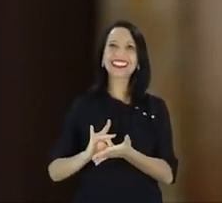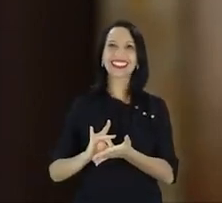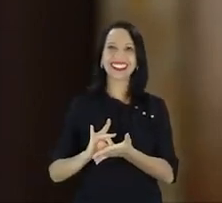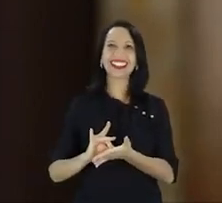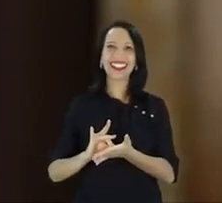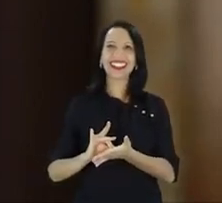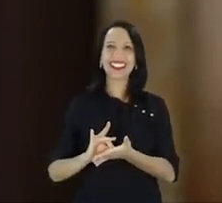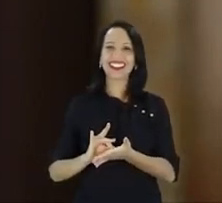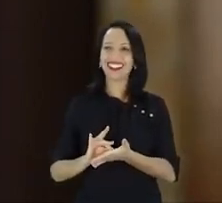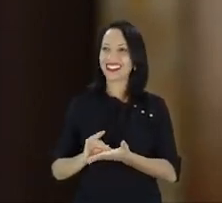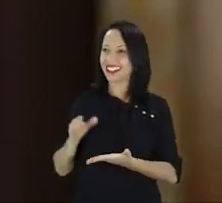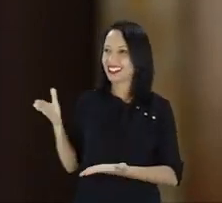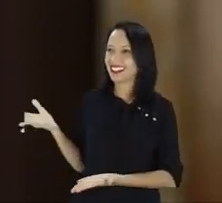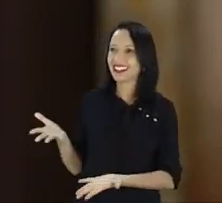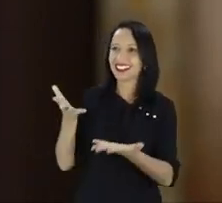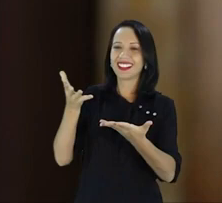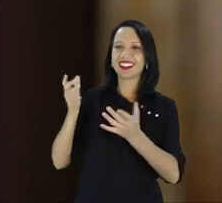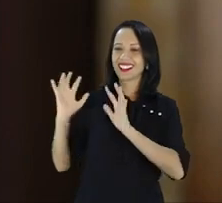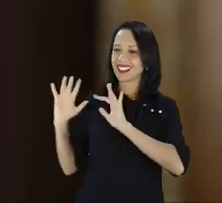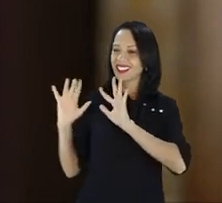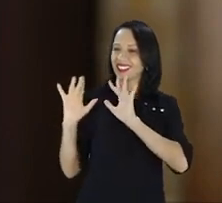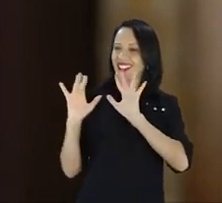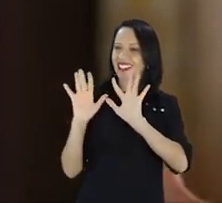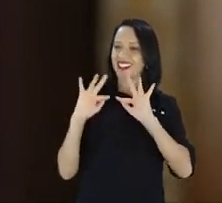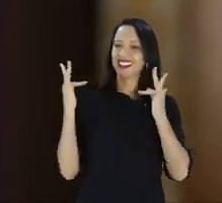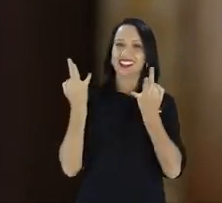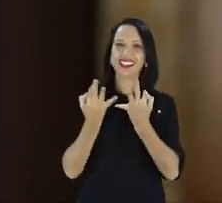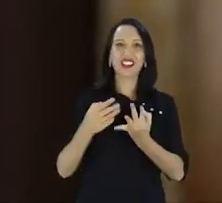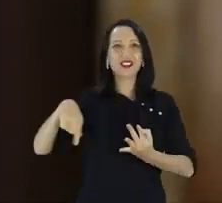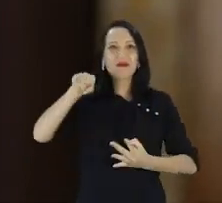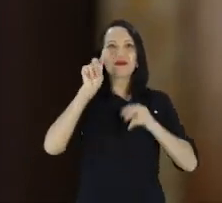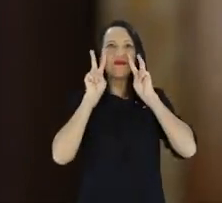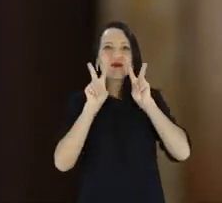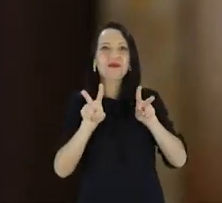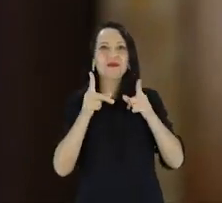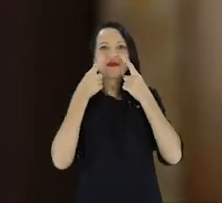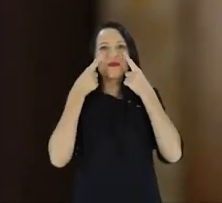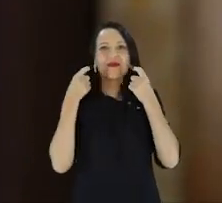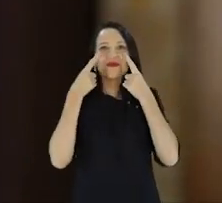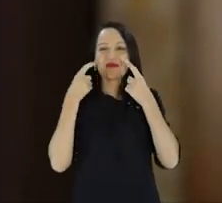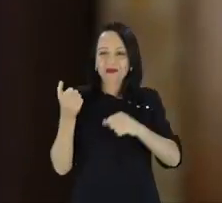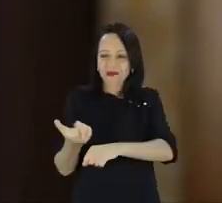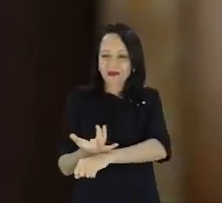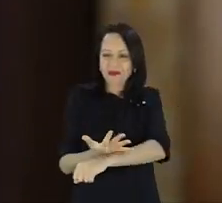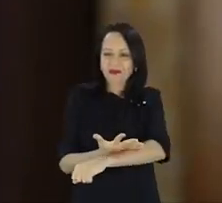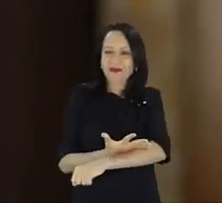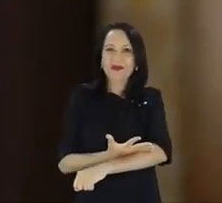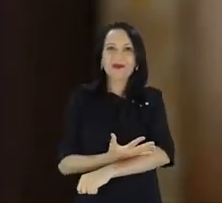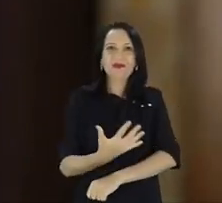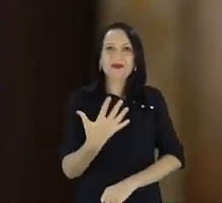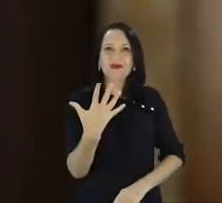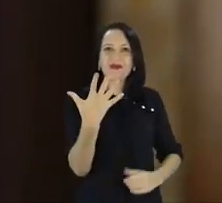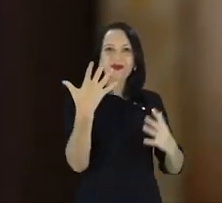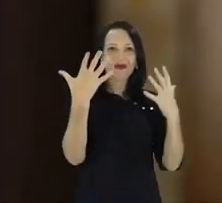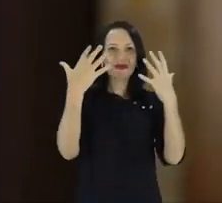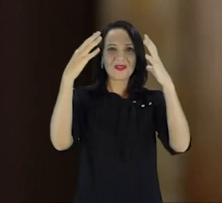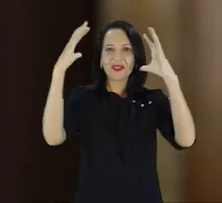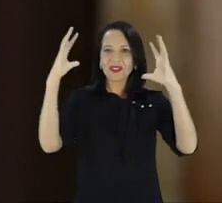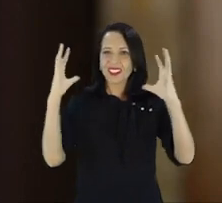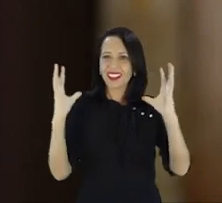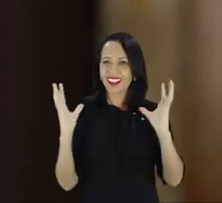trouxe toda minha família para ir lá ver aí todo mundo chorou todo mundo ficou muito emocionado porque ele também reconheceram como